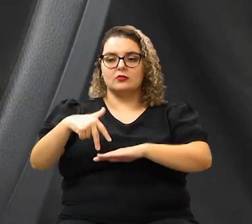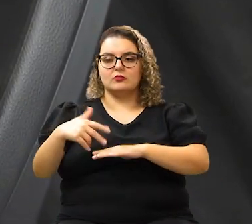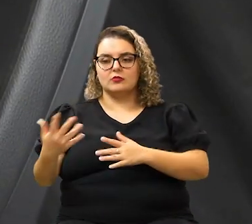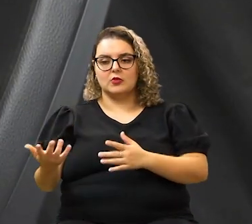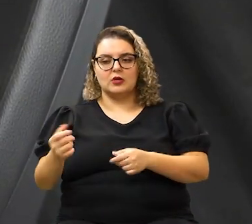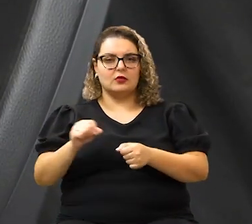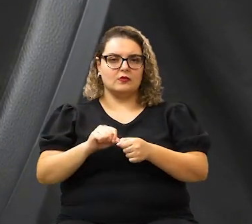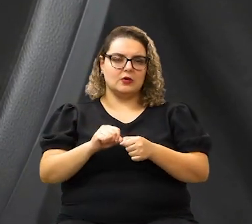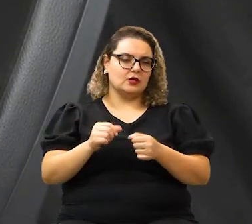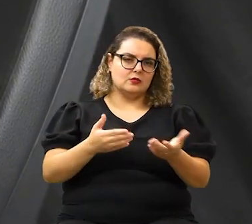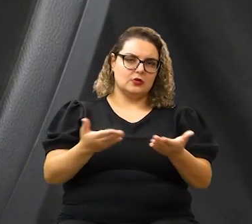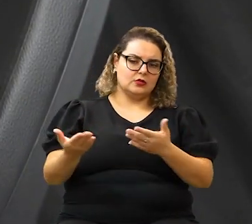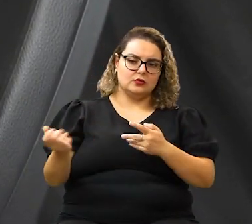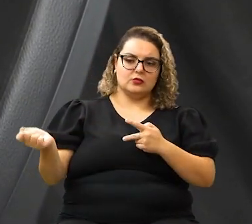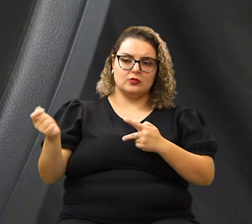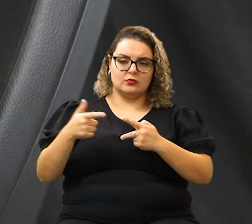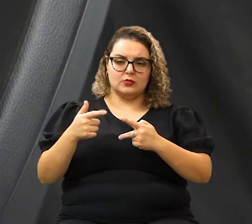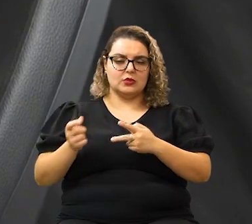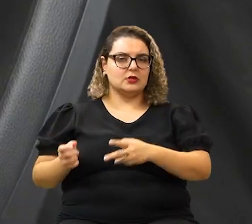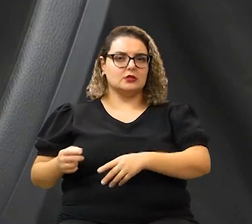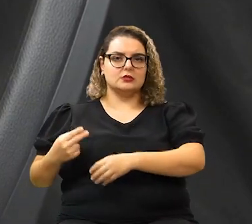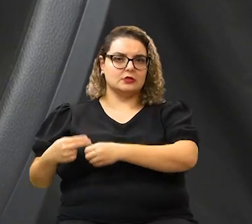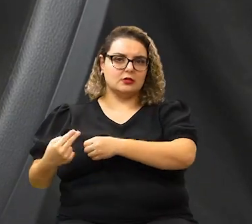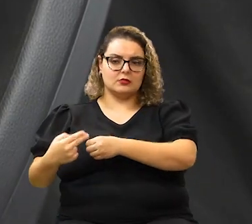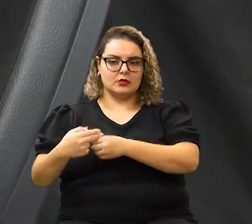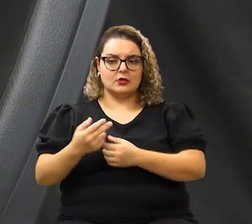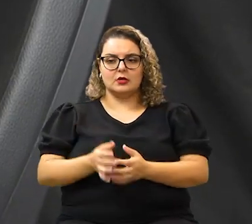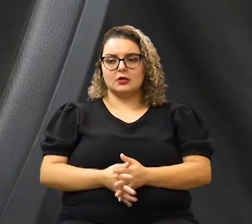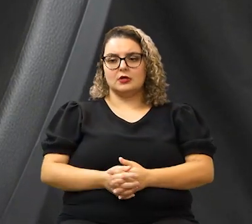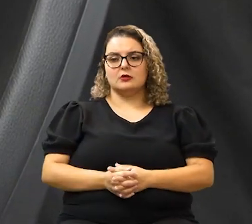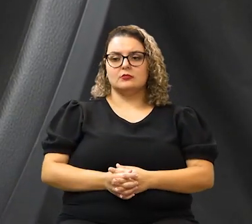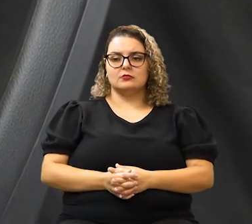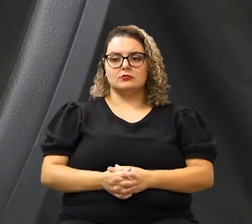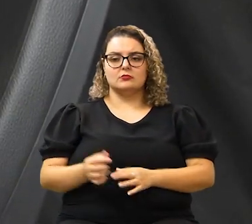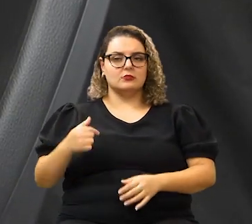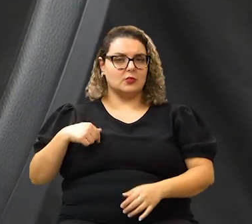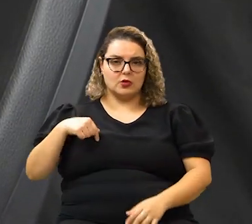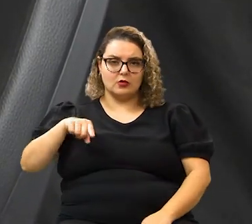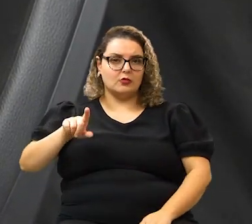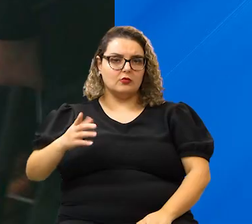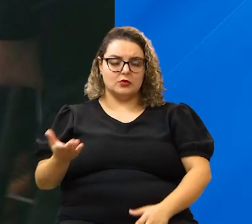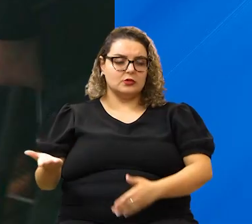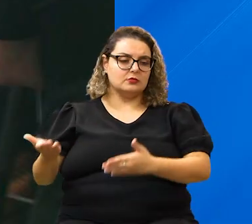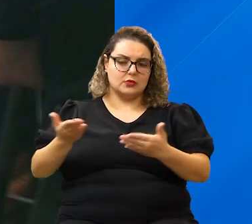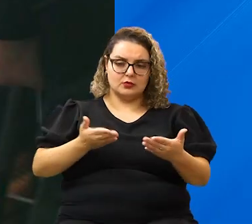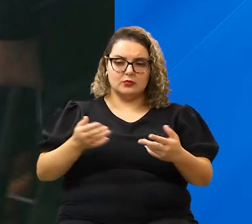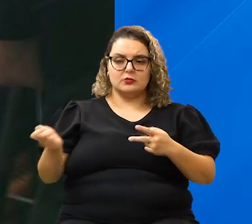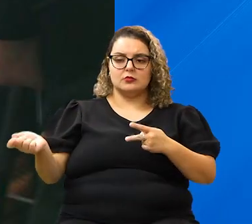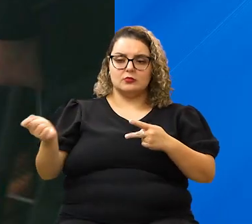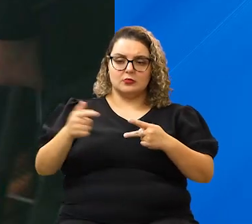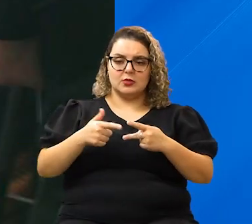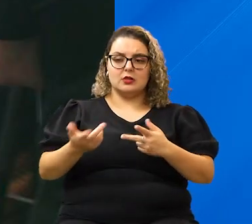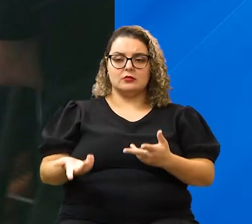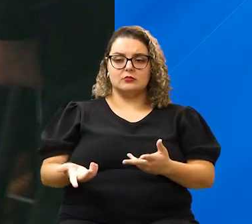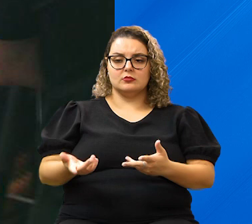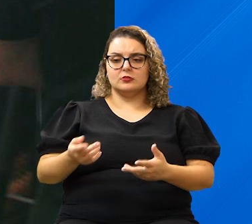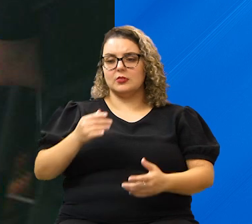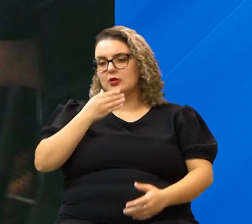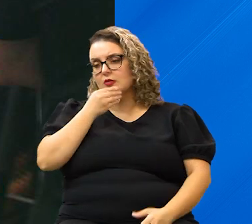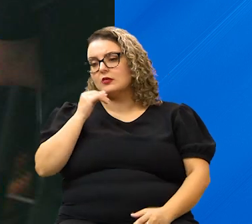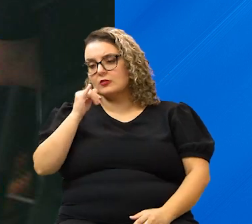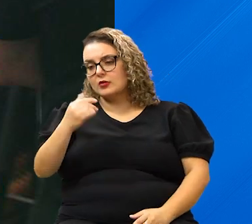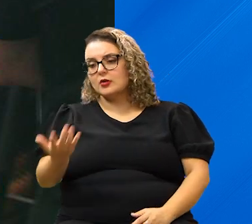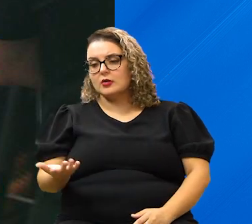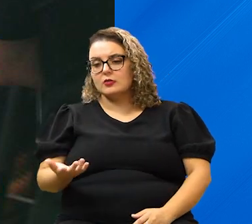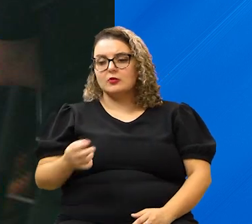PSOL na Unicamp, e eu fui nessa apresentação do PSOL, e ele falou lá, ele colocou os motivos pelo qual ele tinha